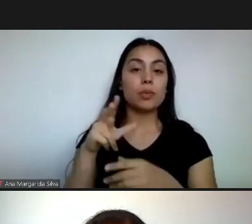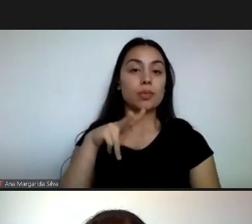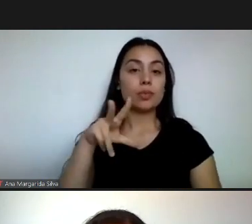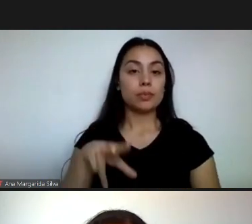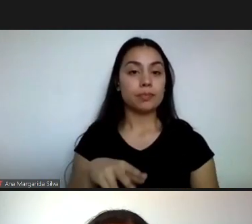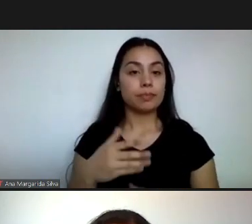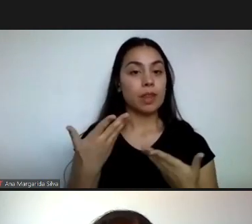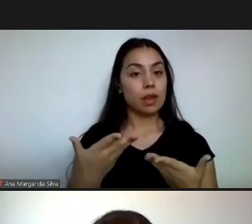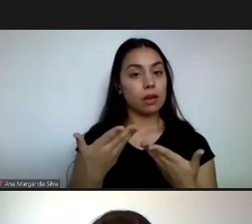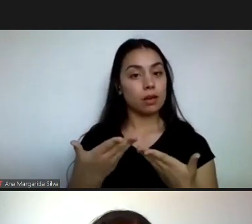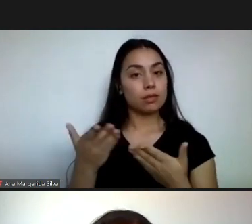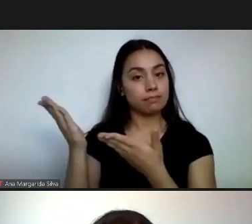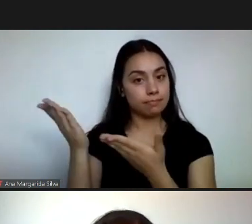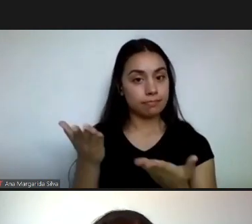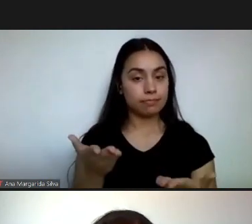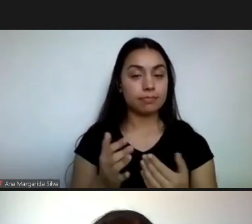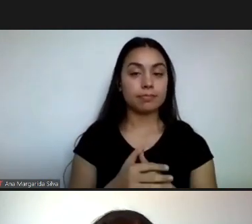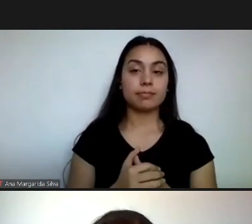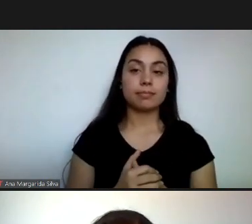passo desde já a palavra.